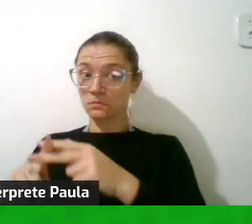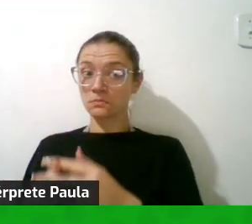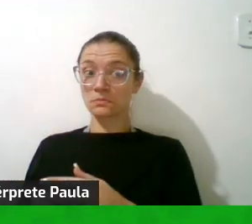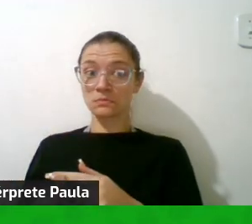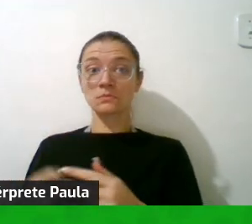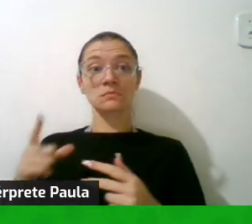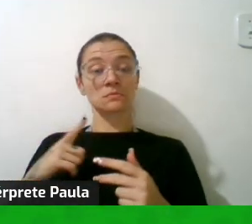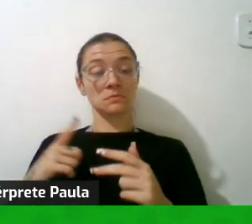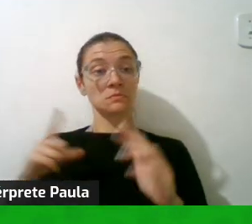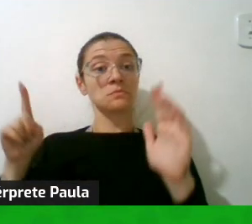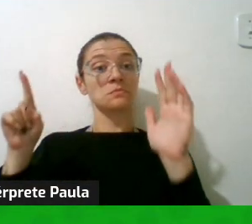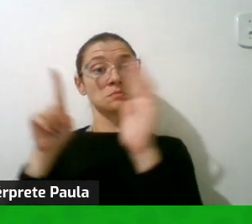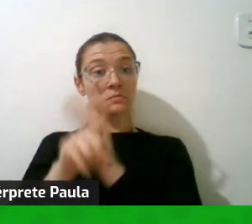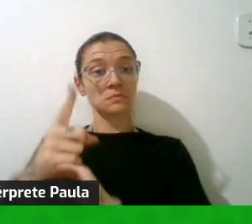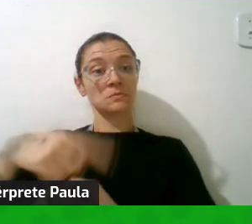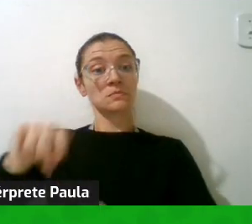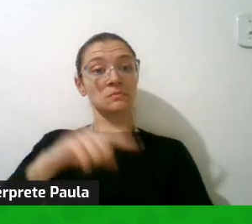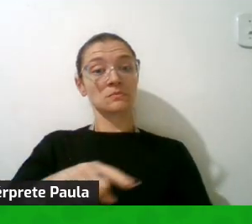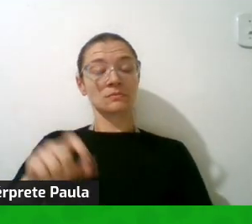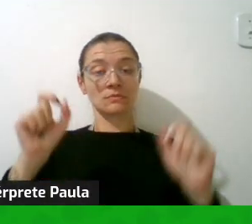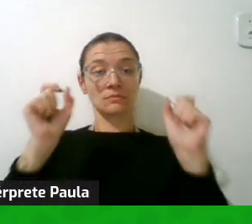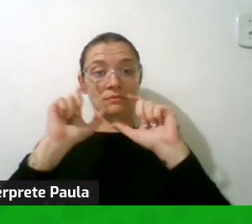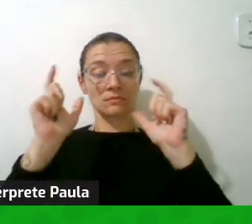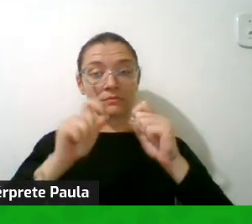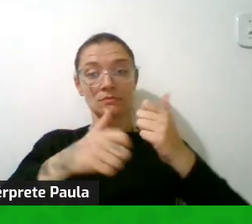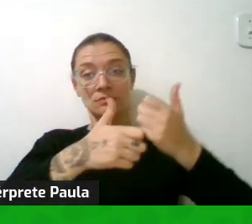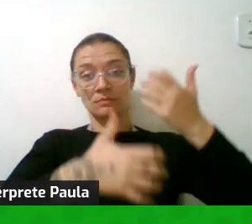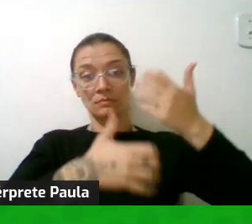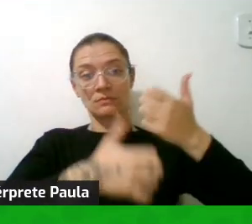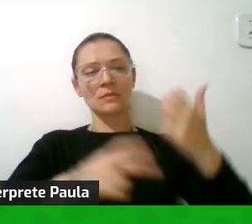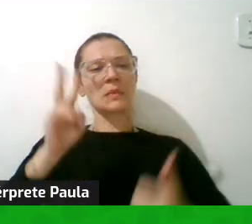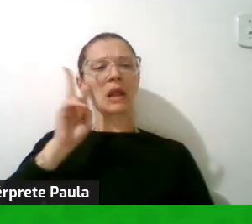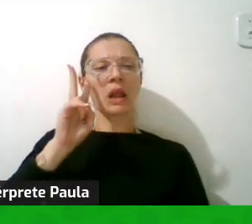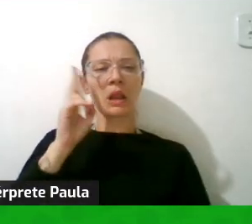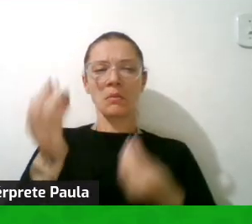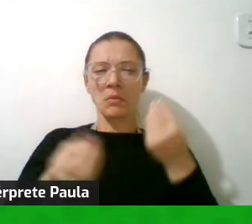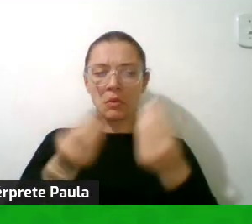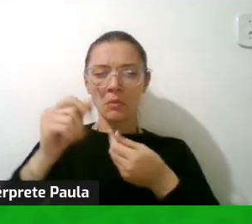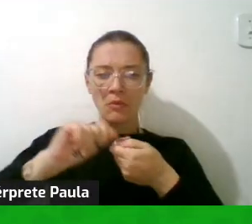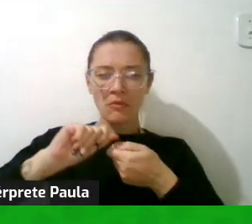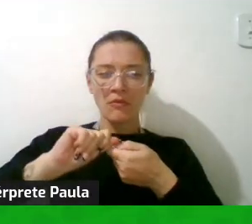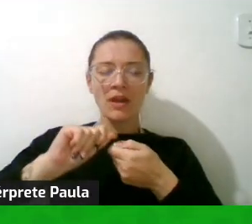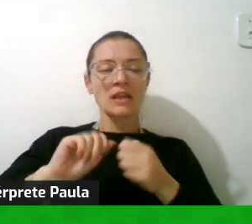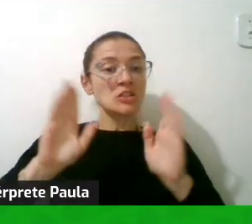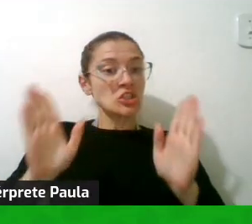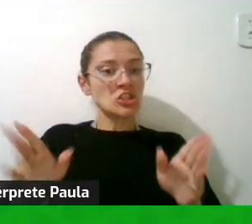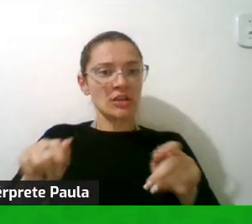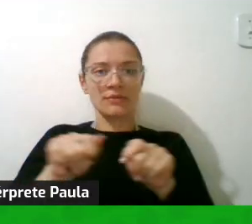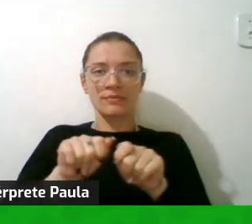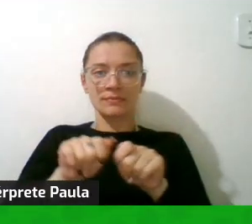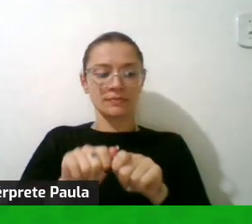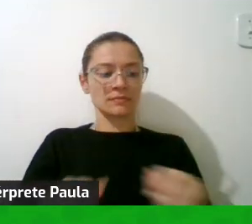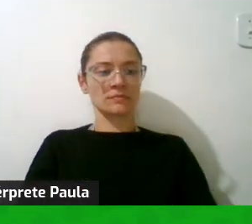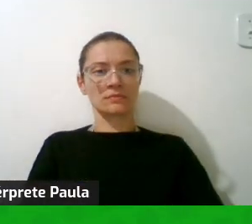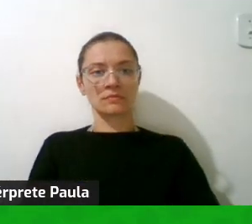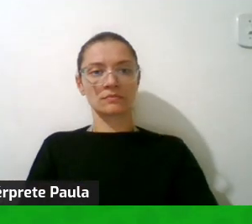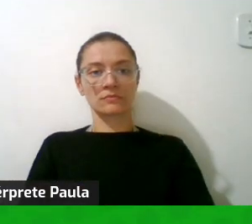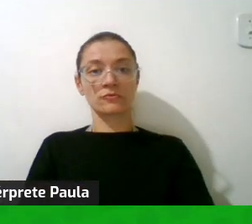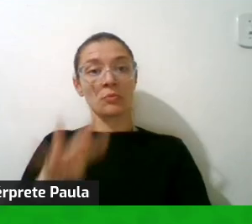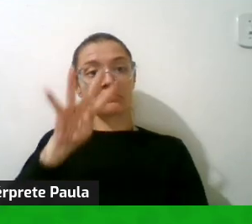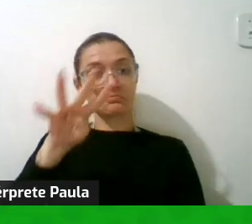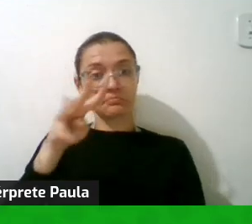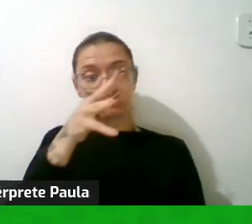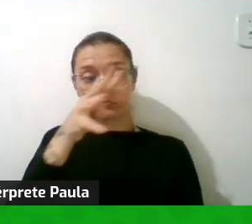para ver se vocês estão ligados aí no chat, ver se vocês lembram como fazer, já fizeram alguma vez. Eu vou montar uma planilhinha aqui que